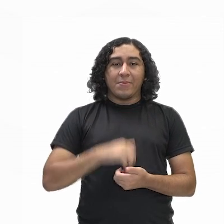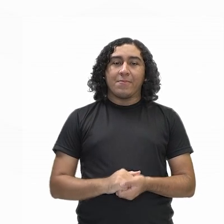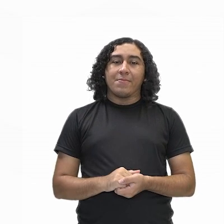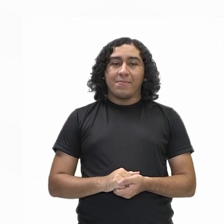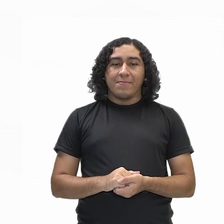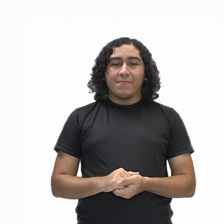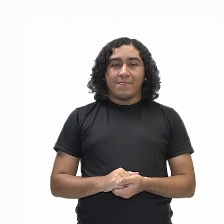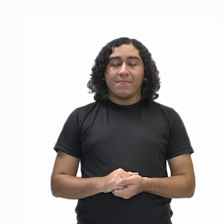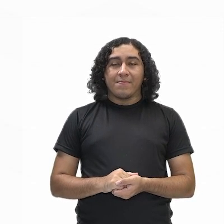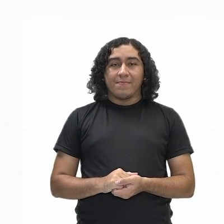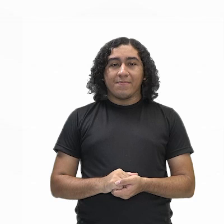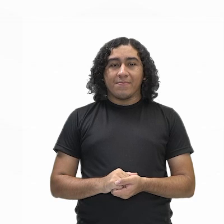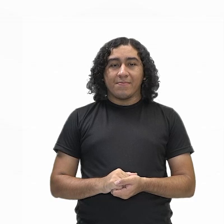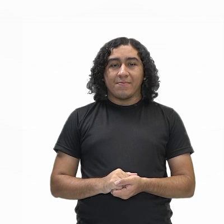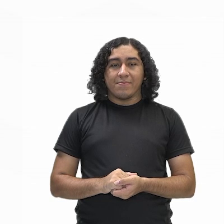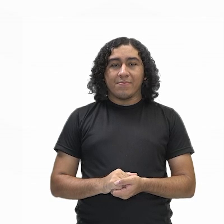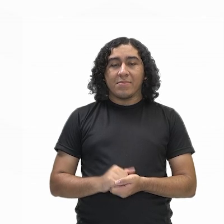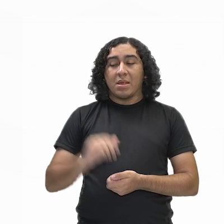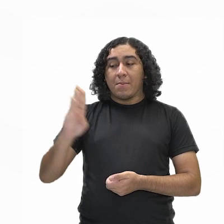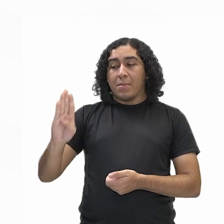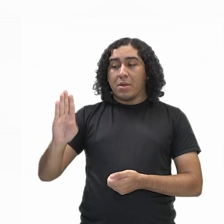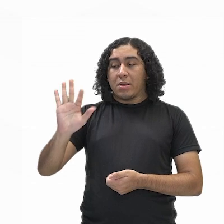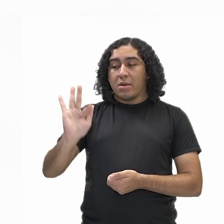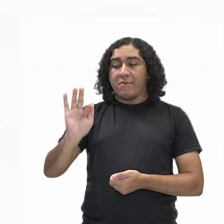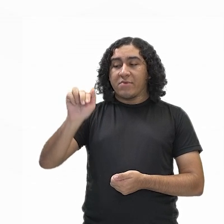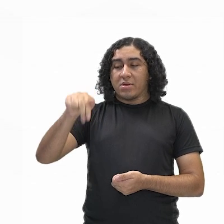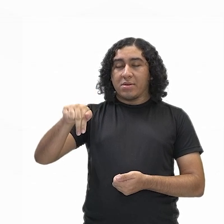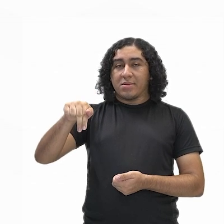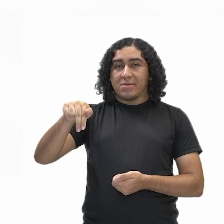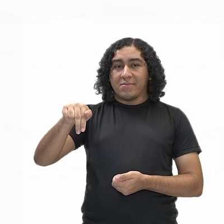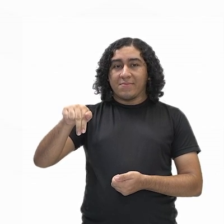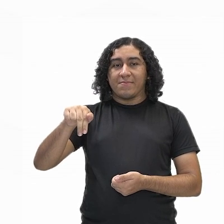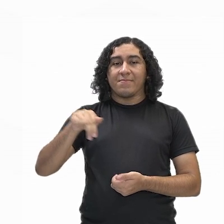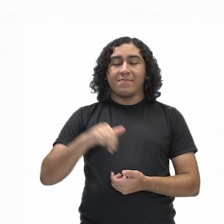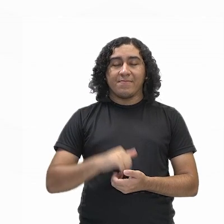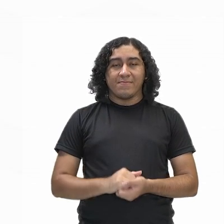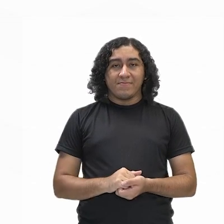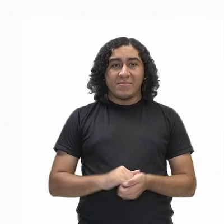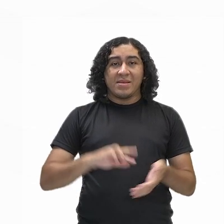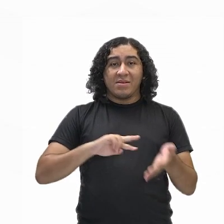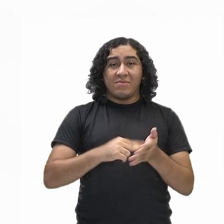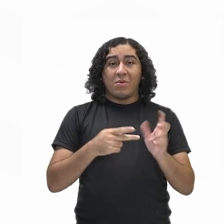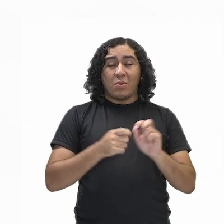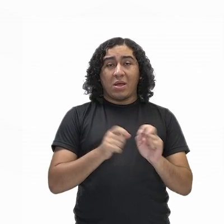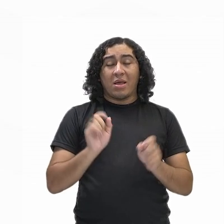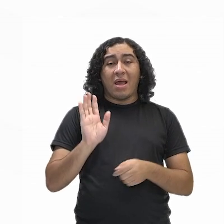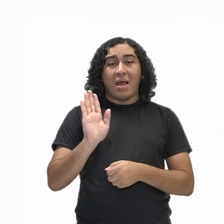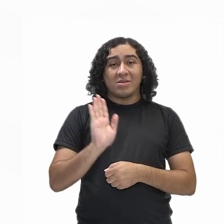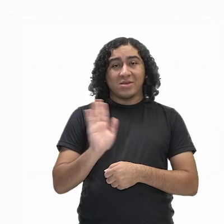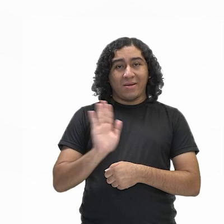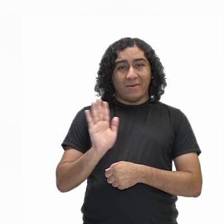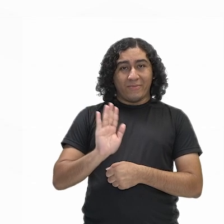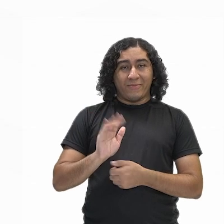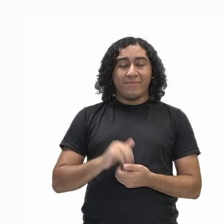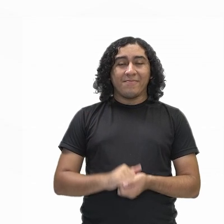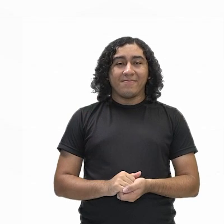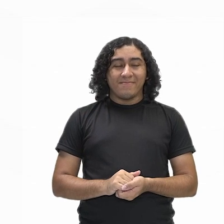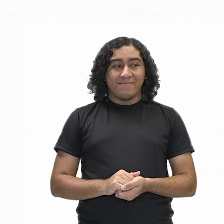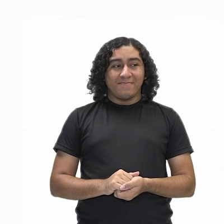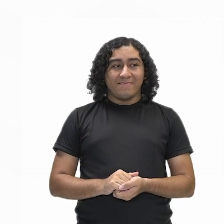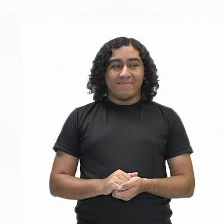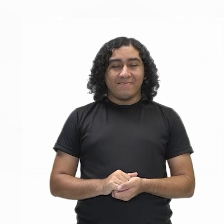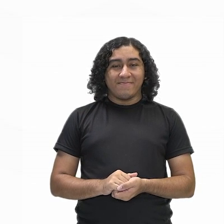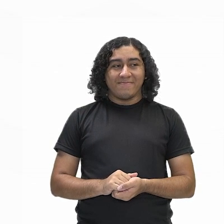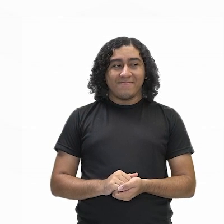aí nessa lista. Bye for now, BFN. BFN, que é tchau por enquanto, né?